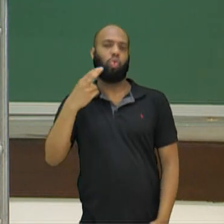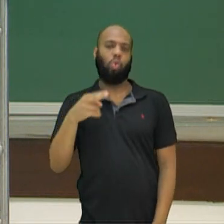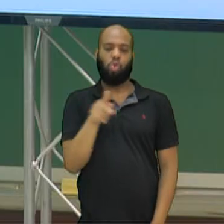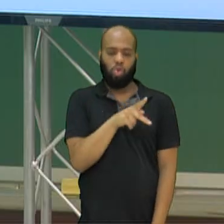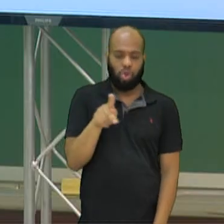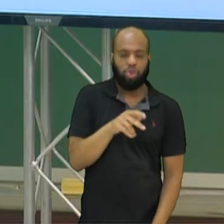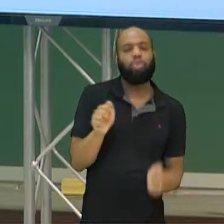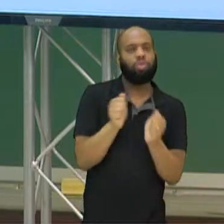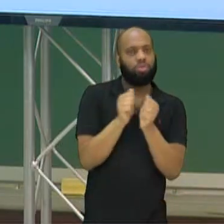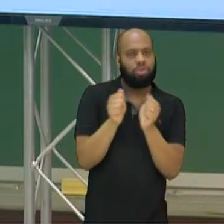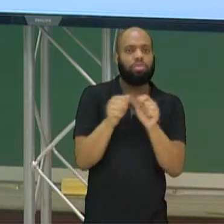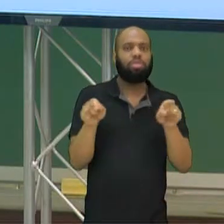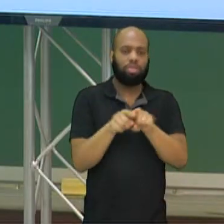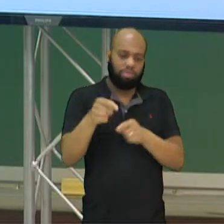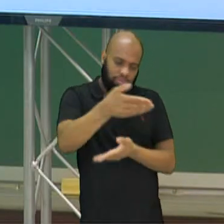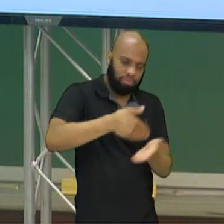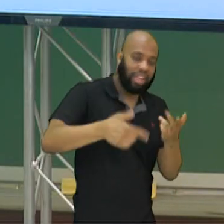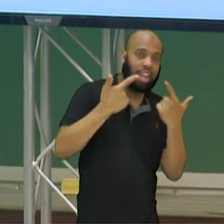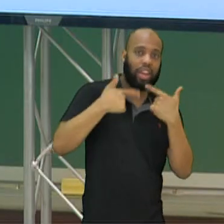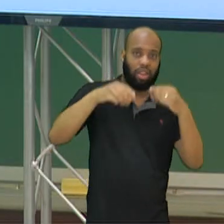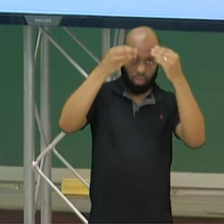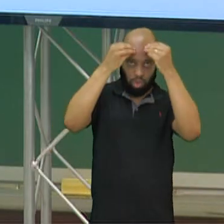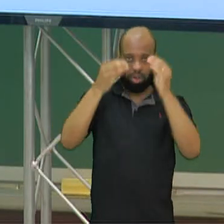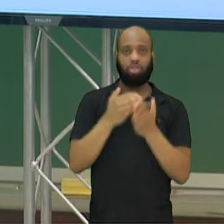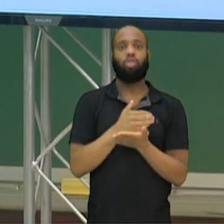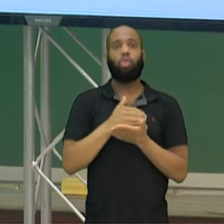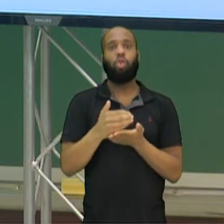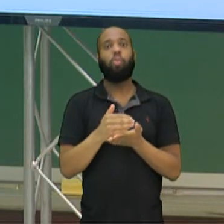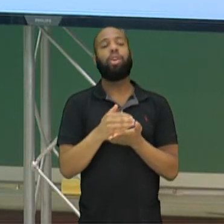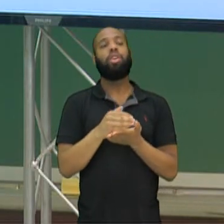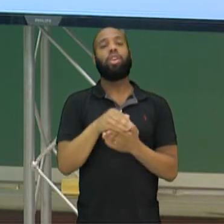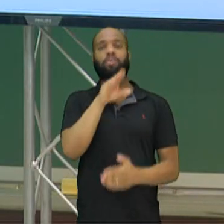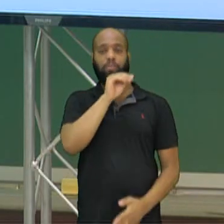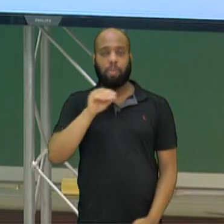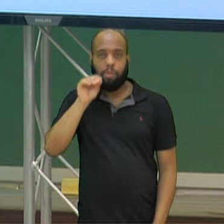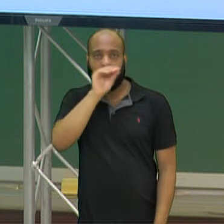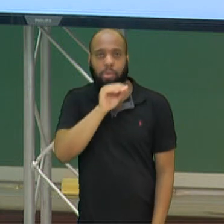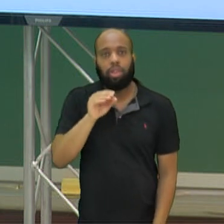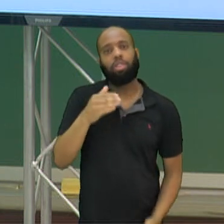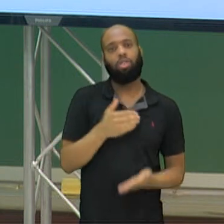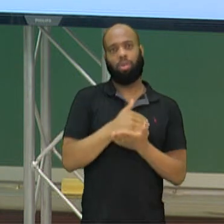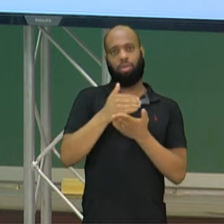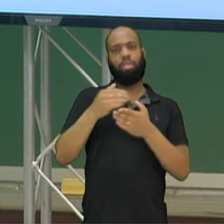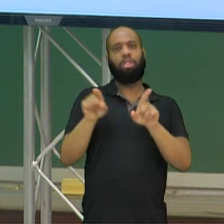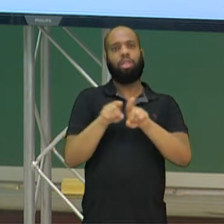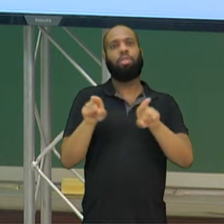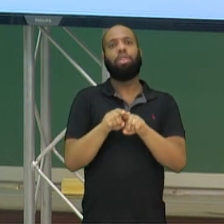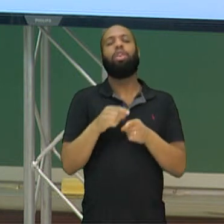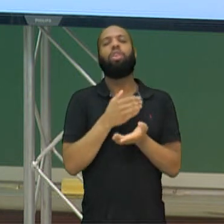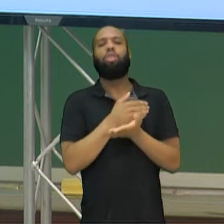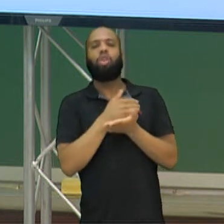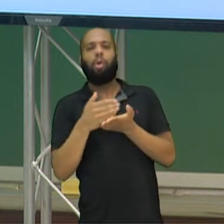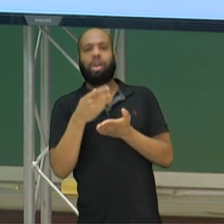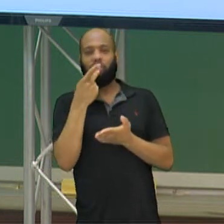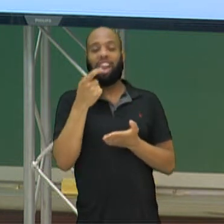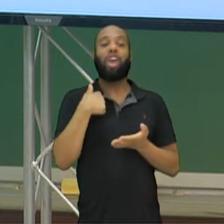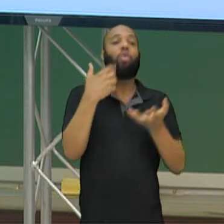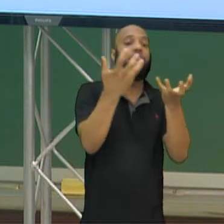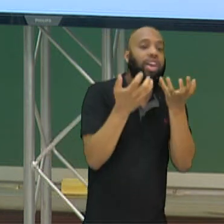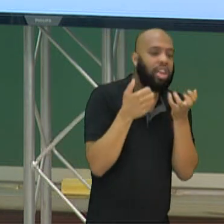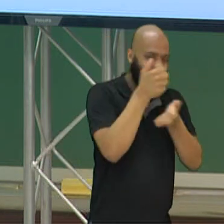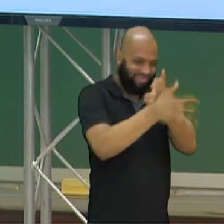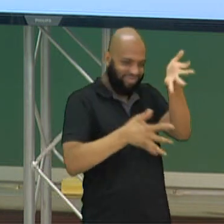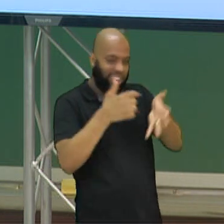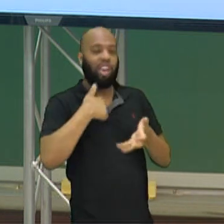estiver na educação infantil, pela linguagem. Você começa o quê? A falar. Você começa a dizer, quero isso,